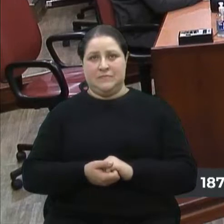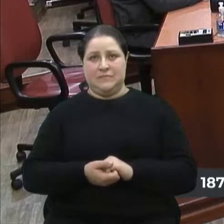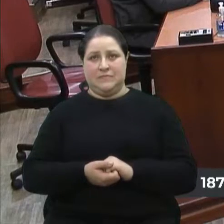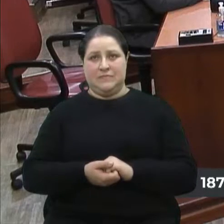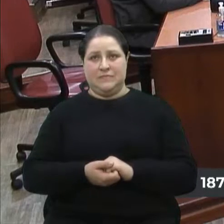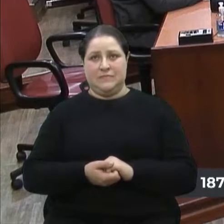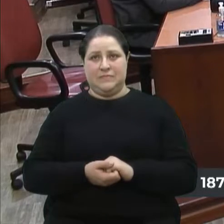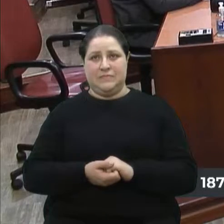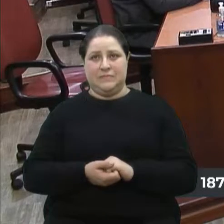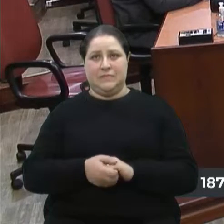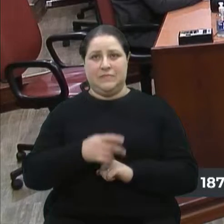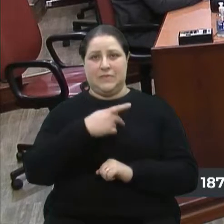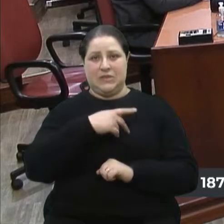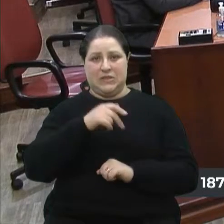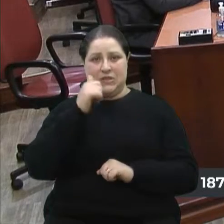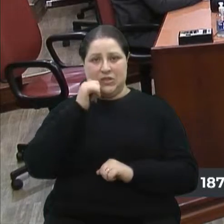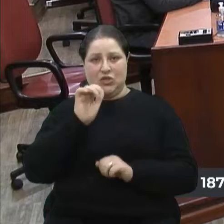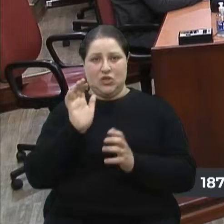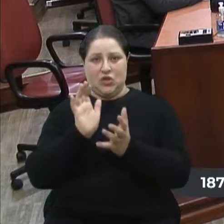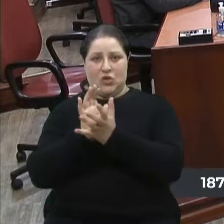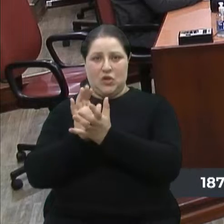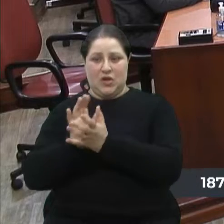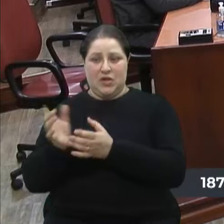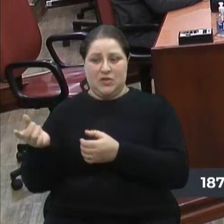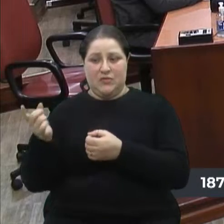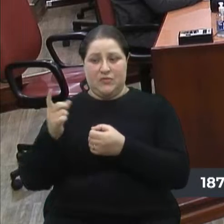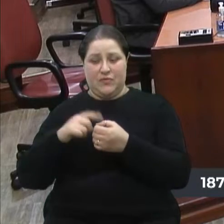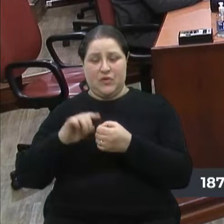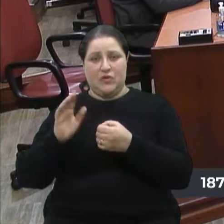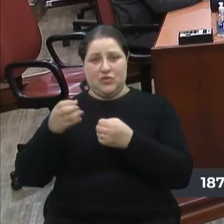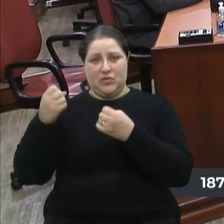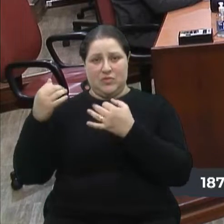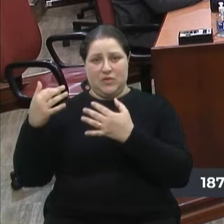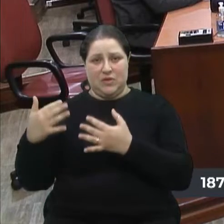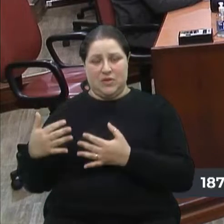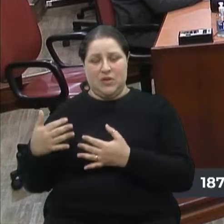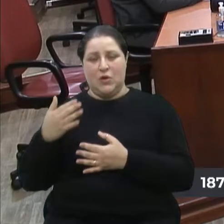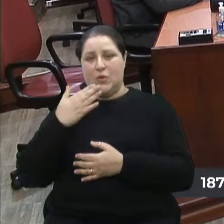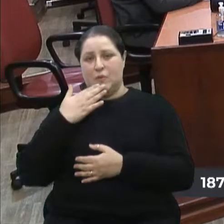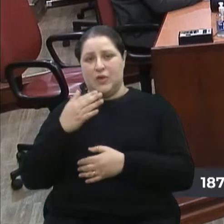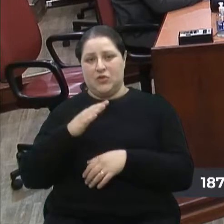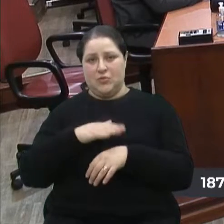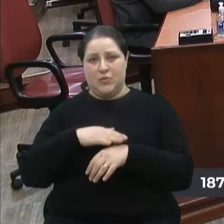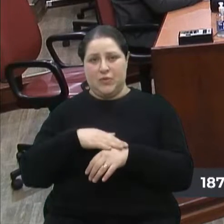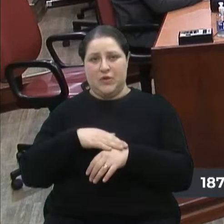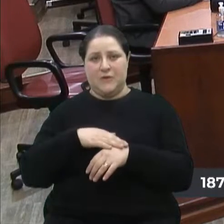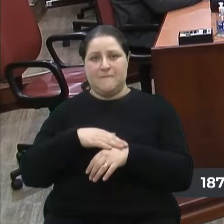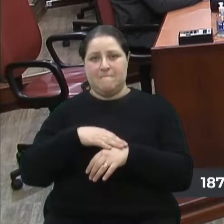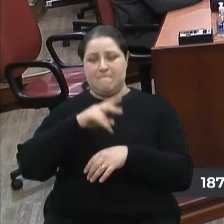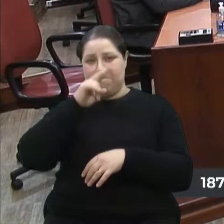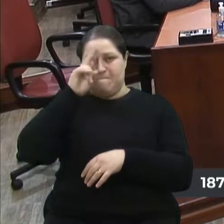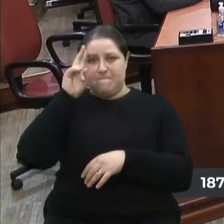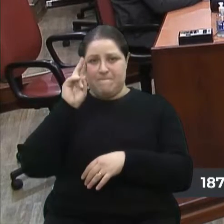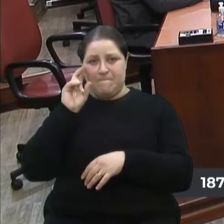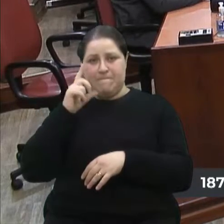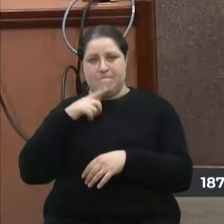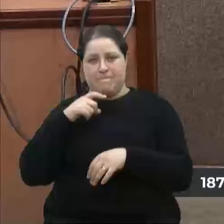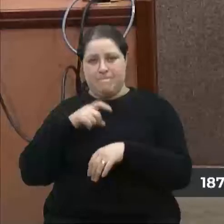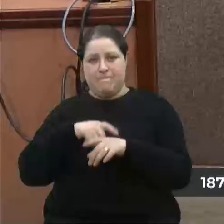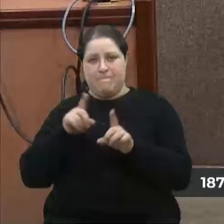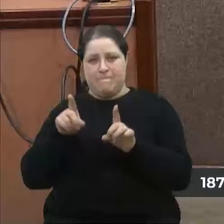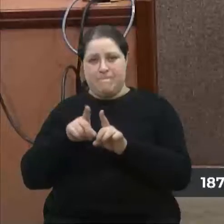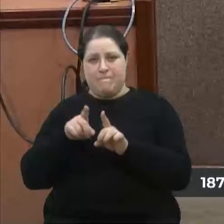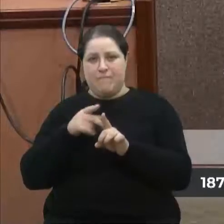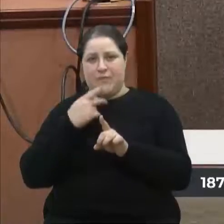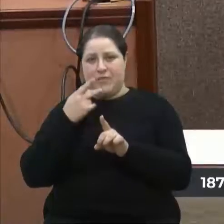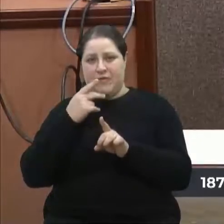Presidente, colegas, bom, eu só queria voltar então ao que a gente estava falando. Eu acabei pedindo uma parte para o vereador Velocino, mas o tempo ficou curtinho. Então, eu só quero